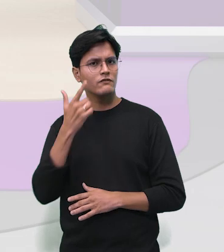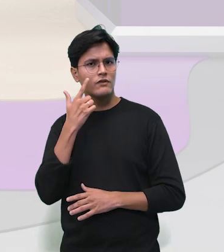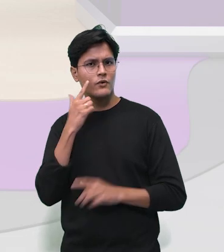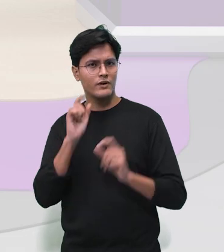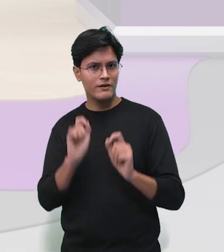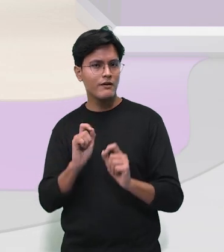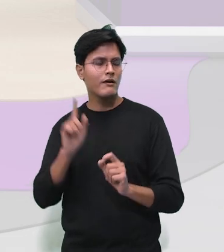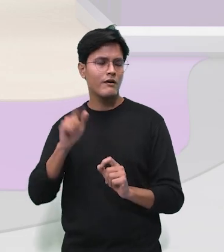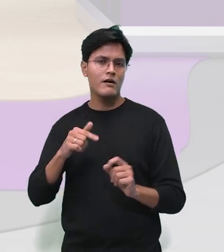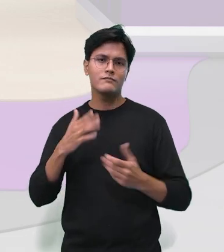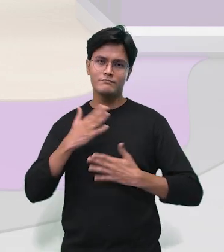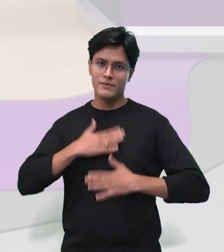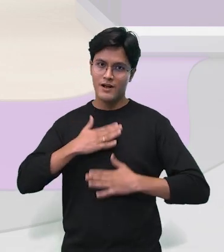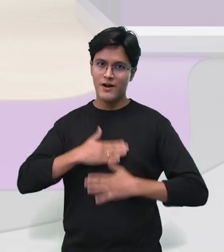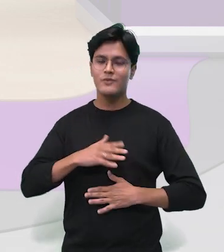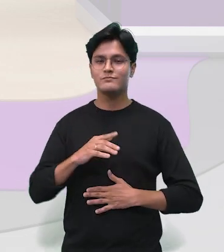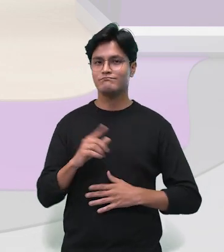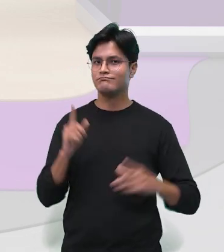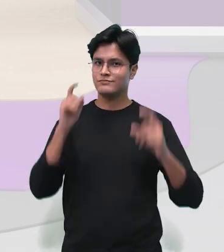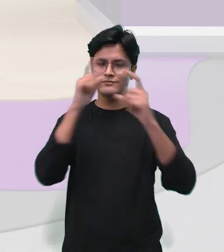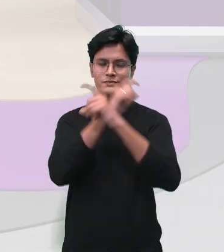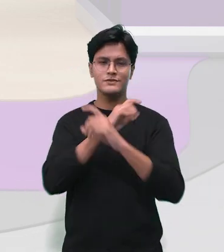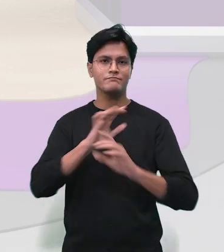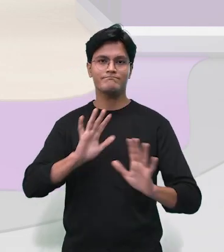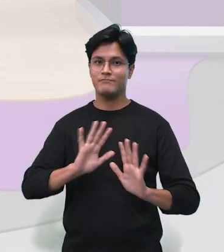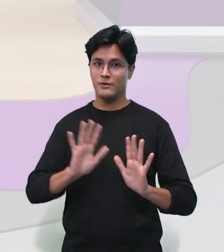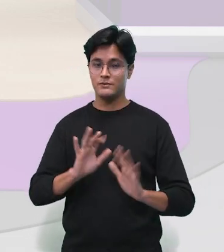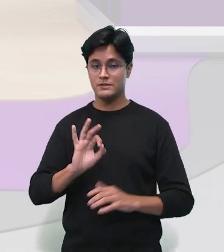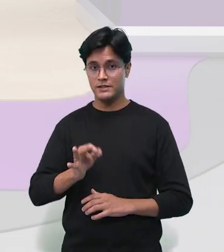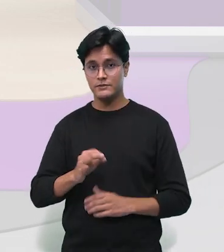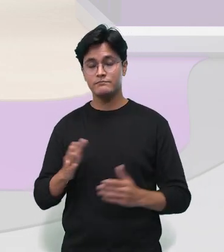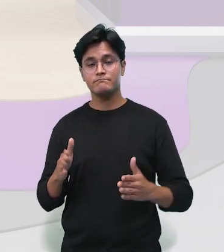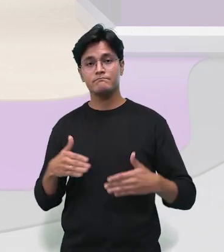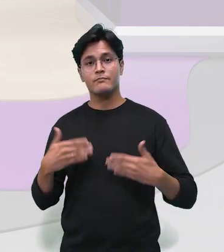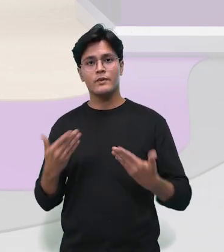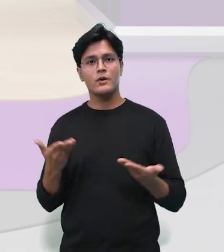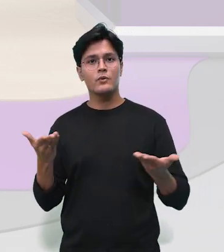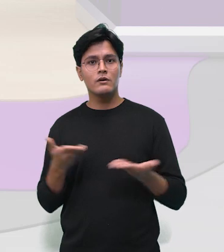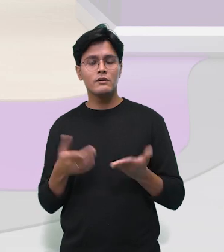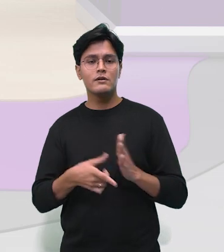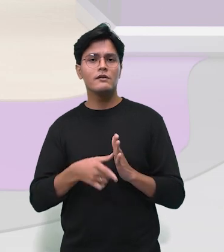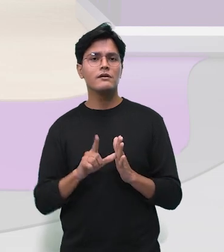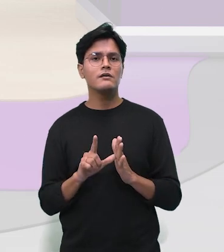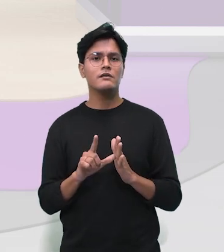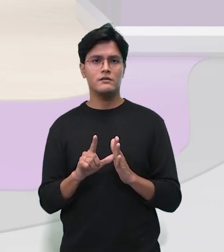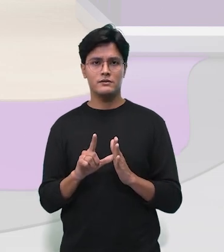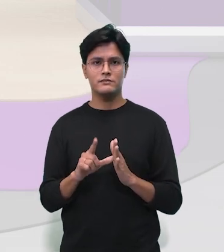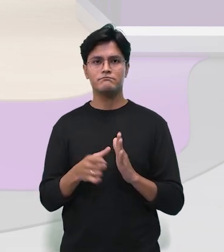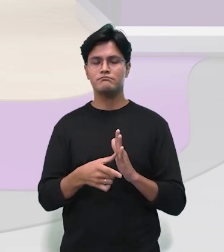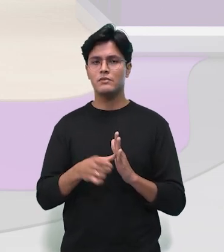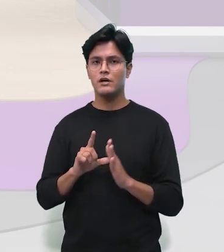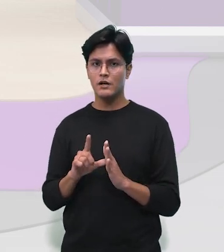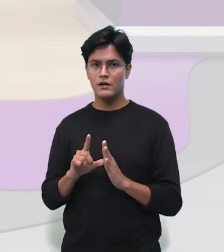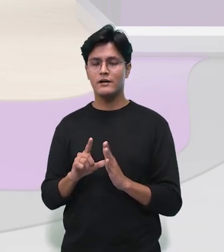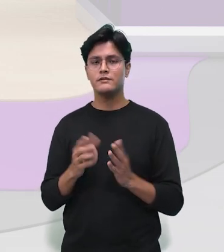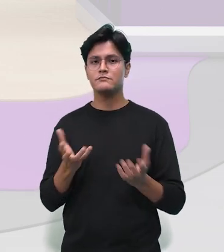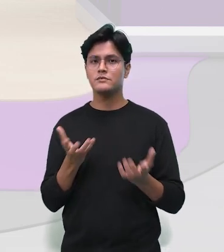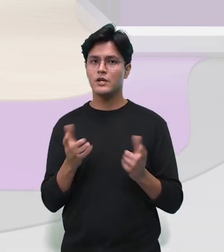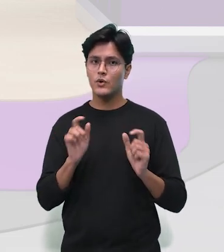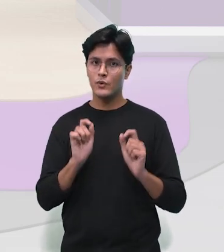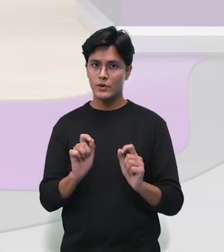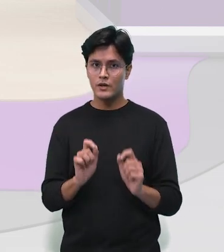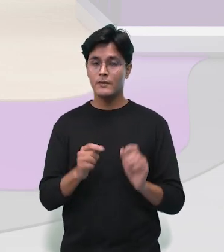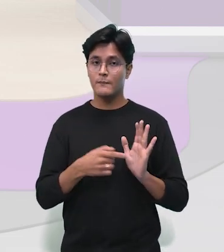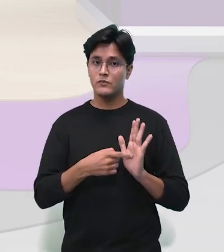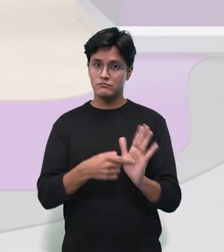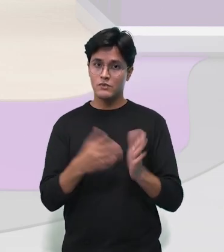tem maiores dificuldades, tá? E aí antes da gente começar com essas situações problema, eu vou trazer aqui mais alguns